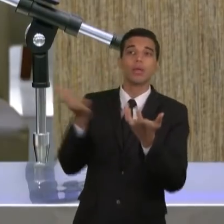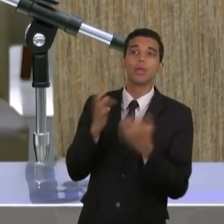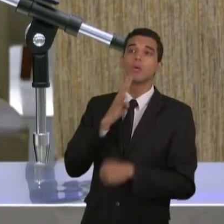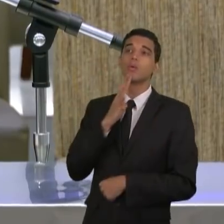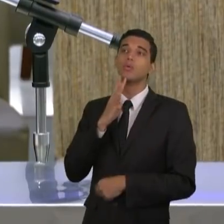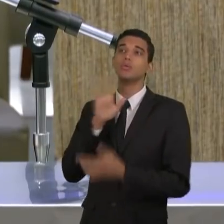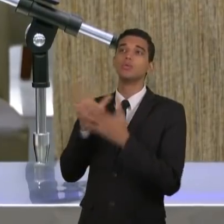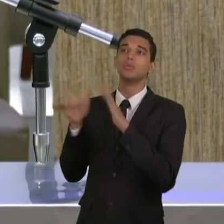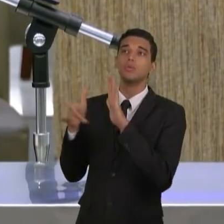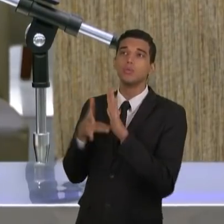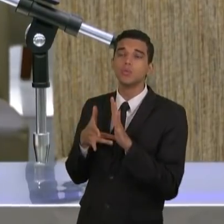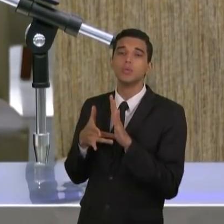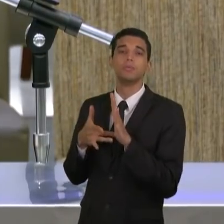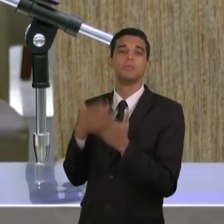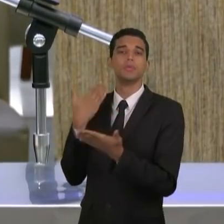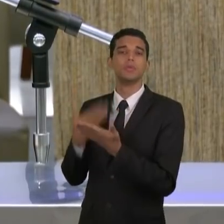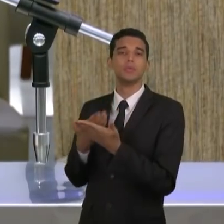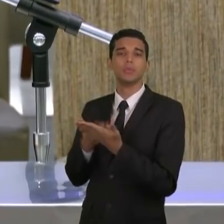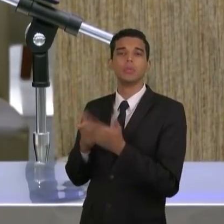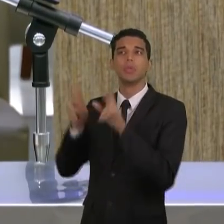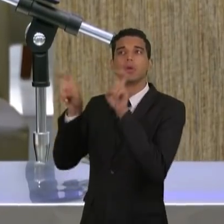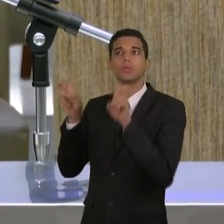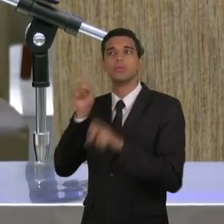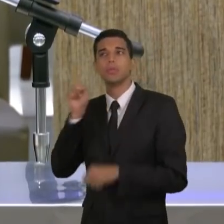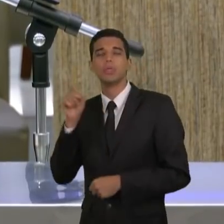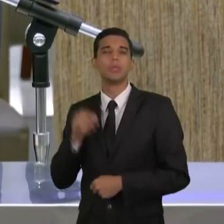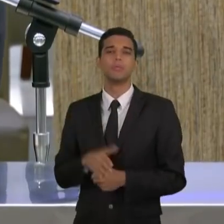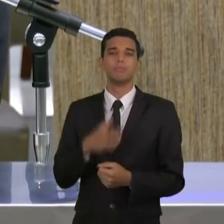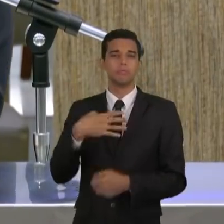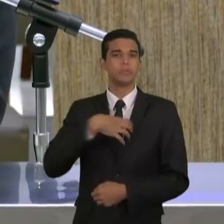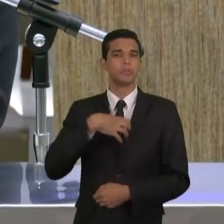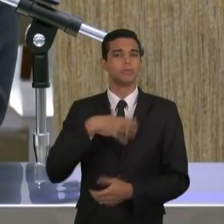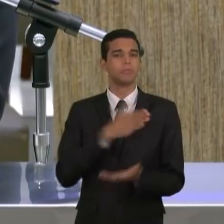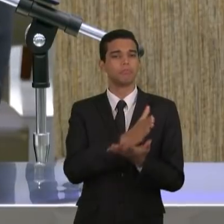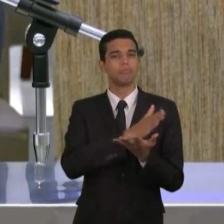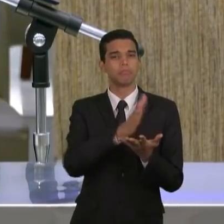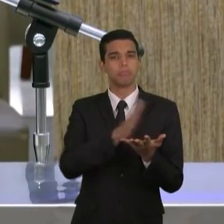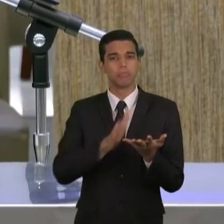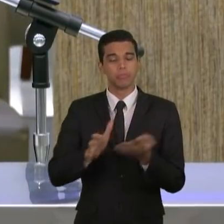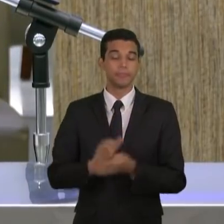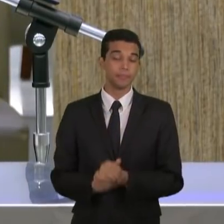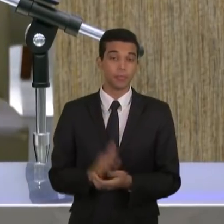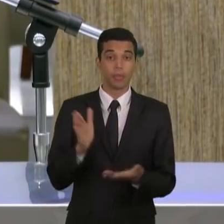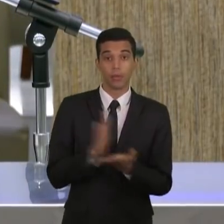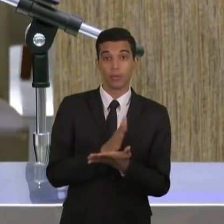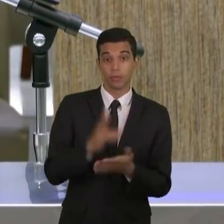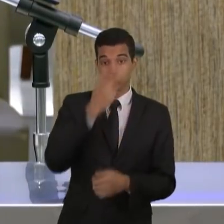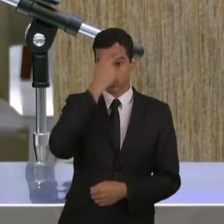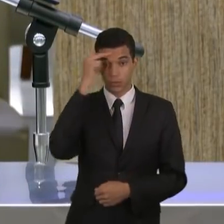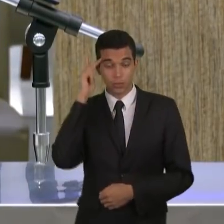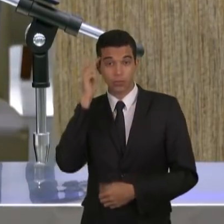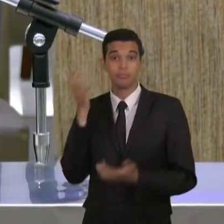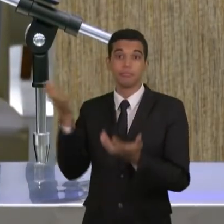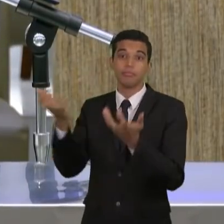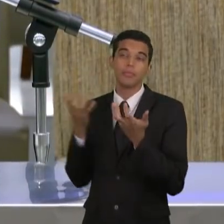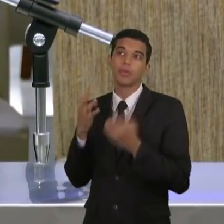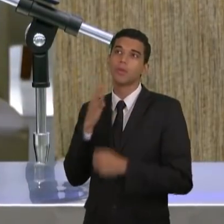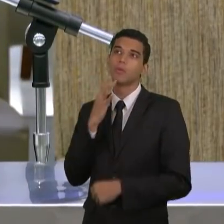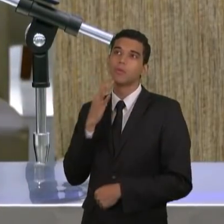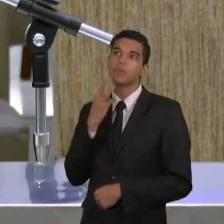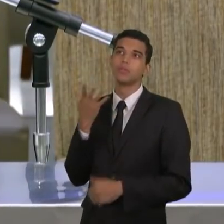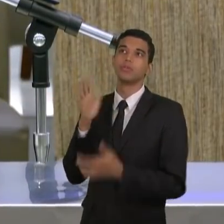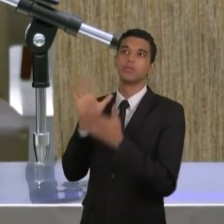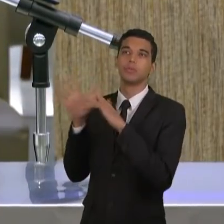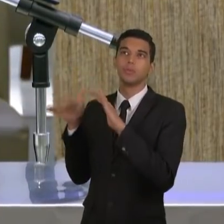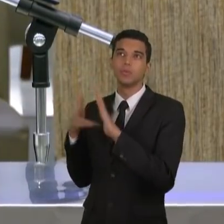diversos caminhos de diversos diversas formas de uma maneira geral tem gente que busca conhecer não é